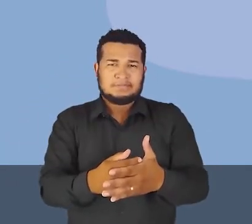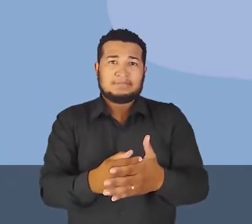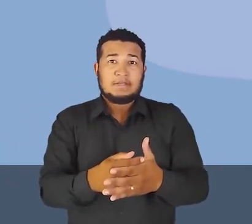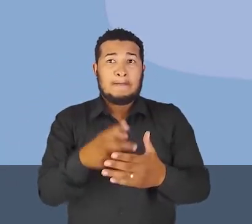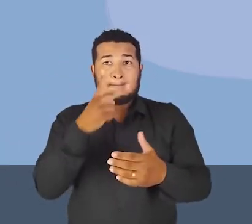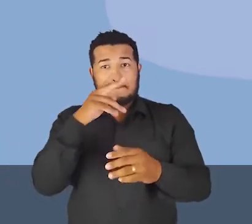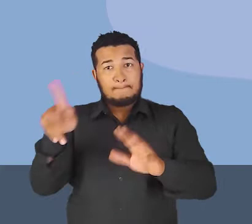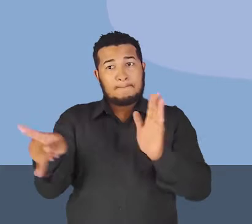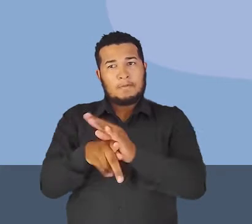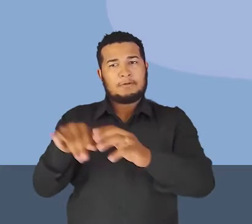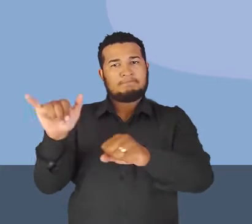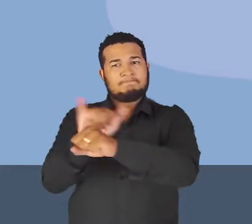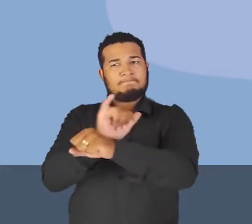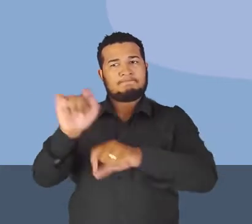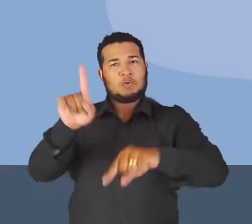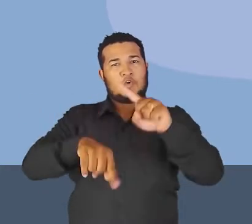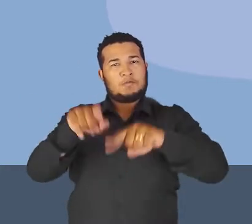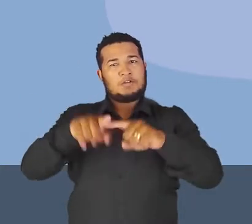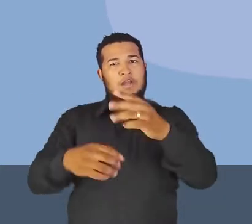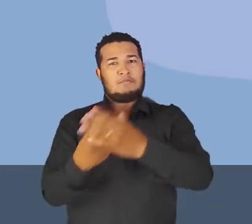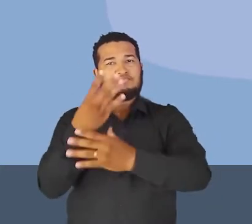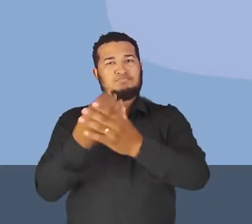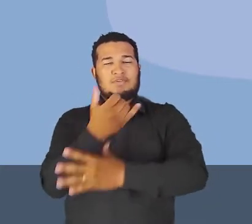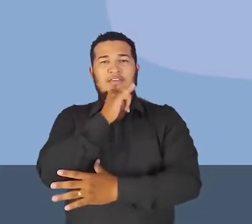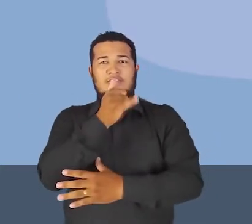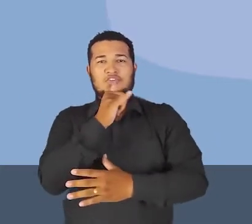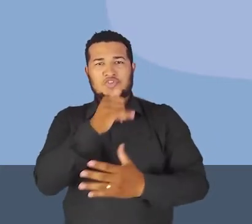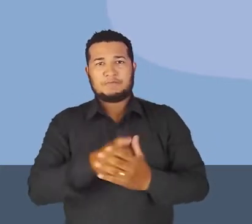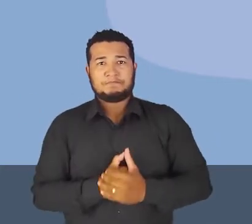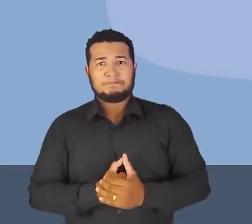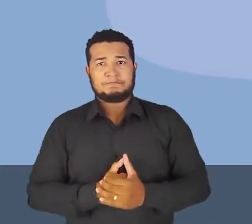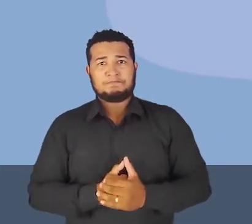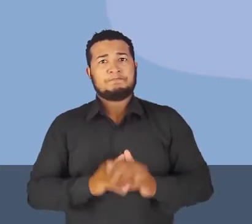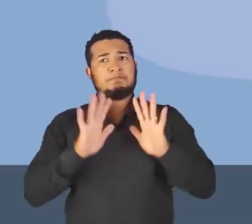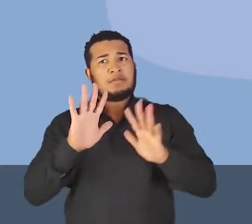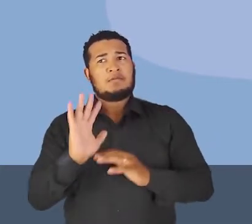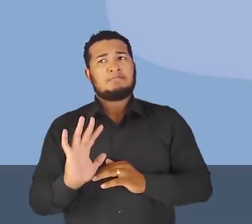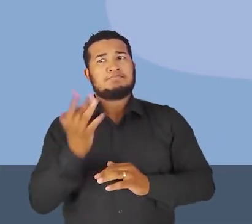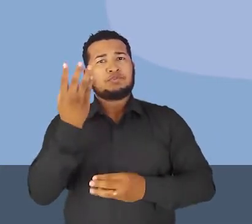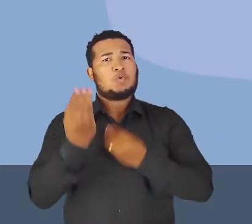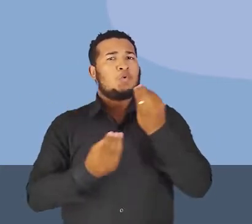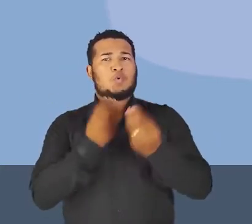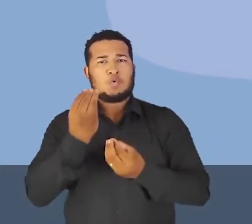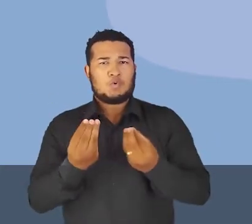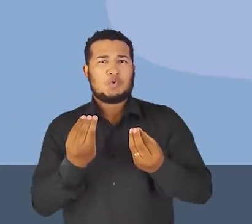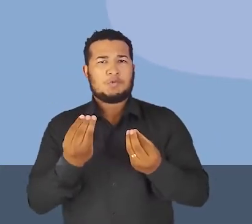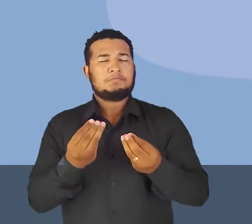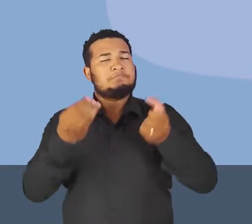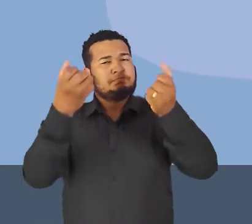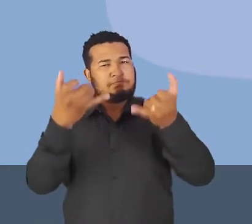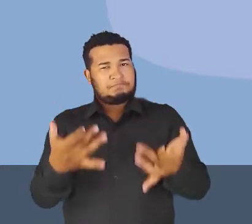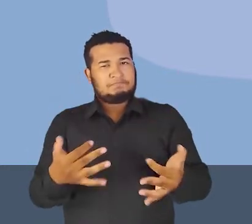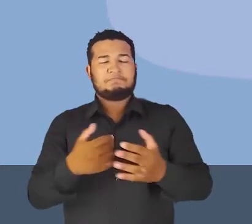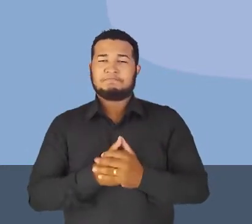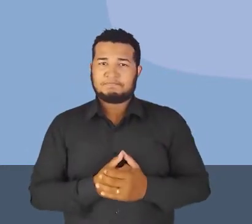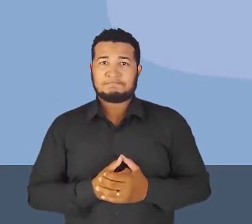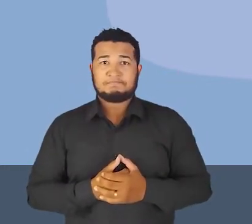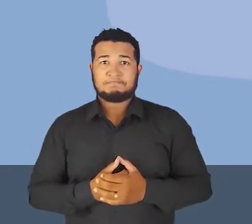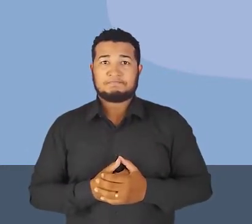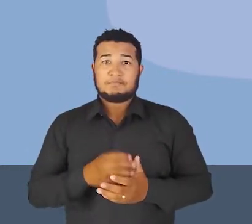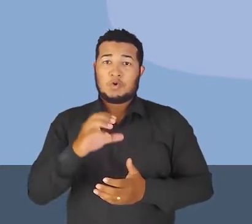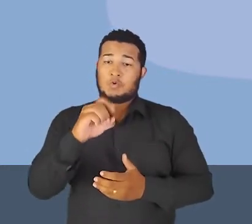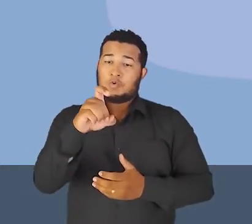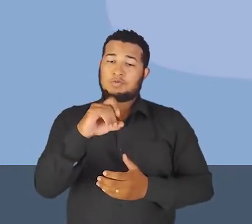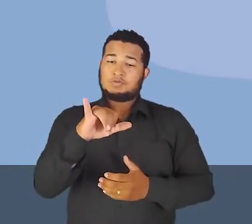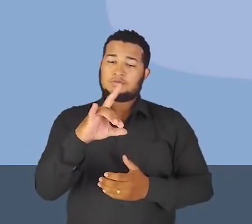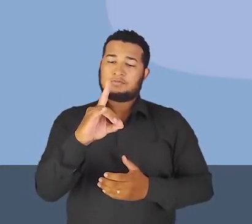dispositivos que geram energia elétrica com esse termo. Mas como acontece essa oxidação? Vamos dar uma olhada nos termos? A